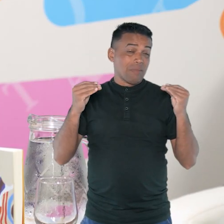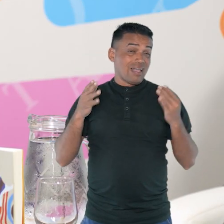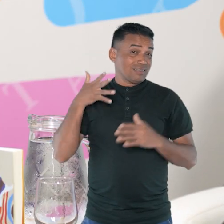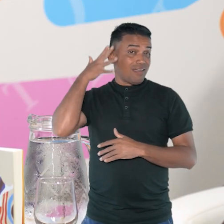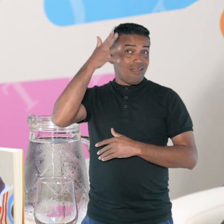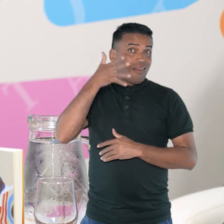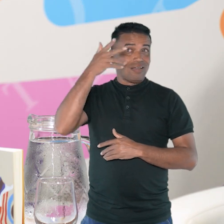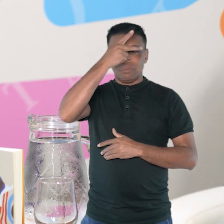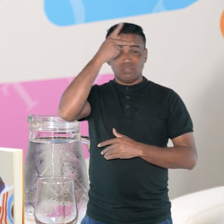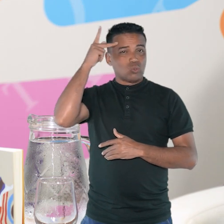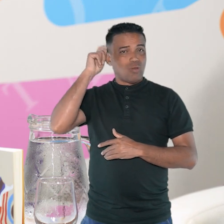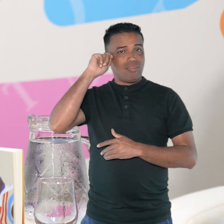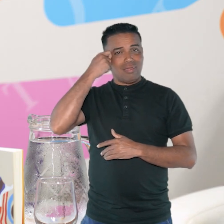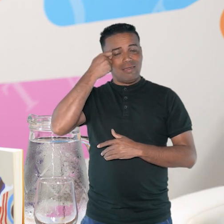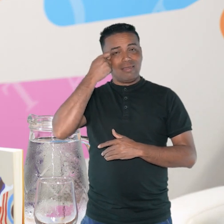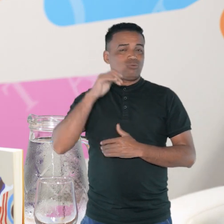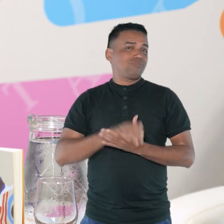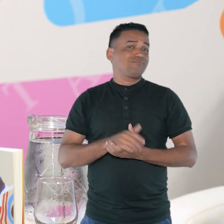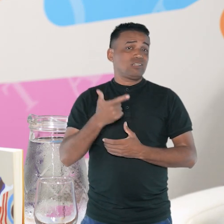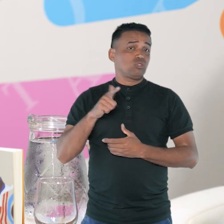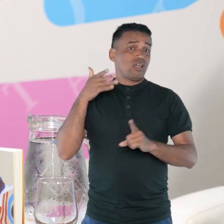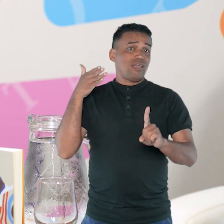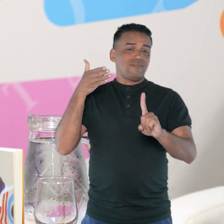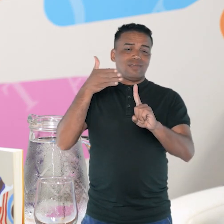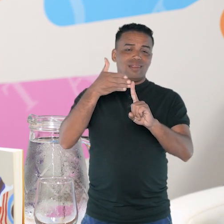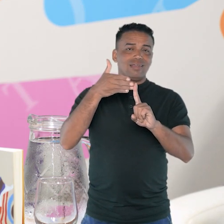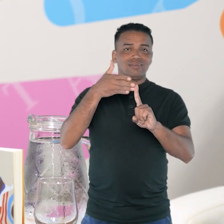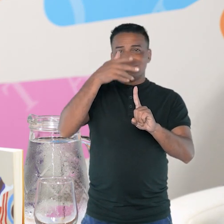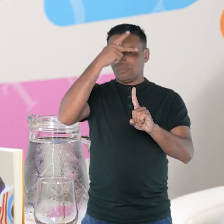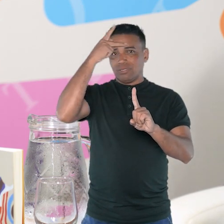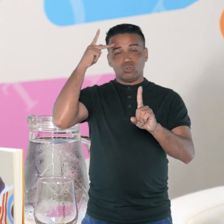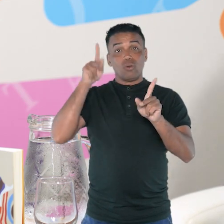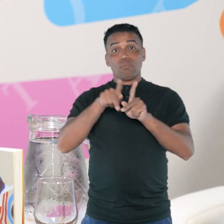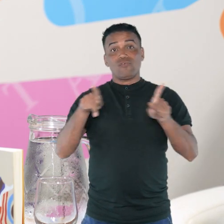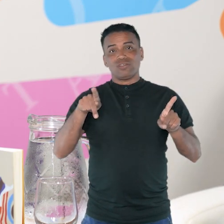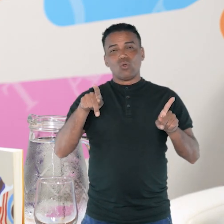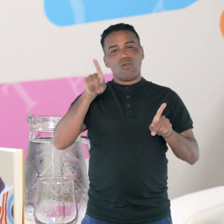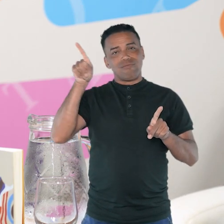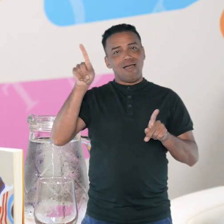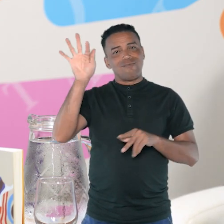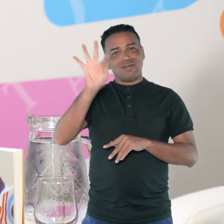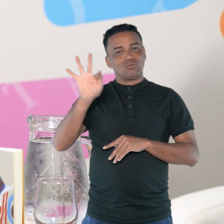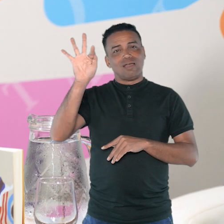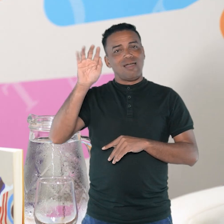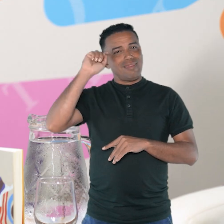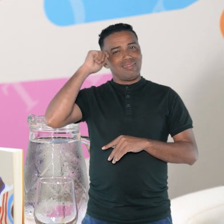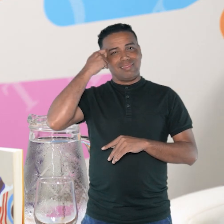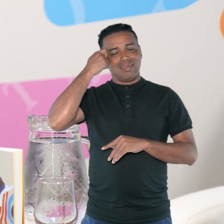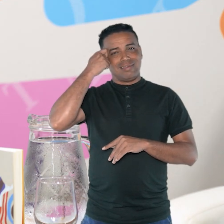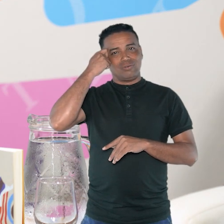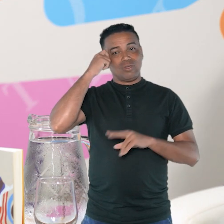pessoas negras, né, que não tinham uma referência de professores negros, né, que não tiveram a oportunidade de se ver